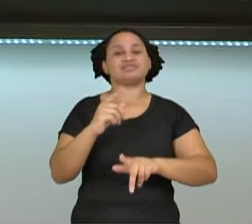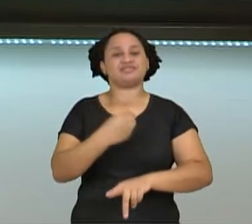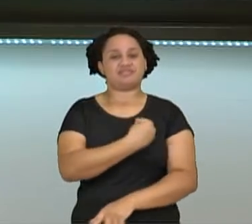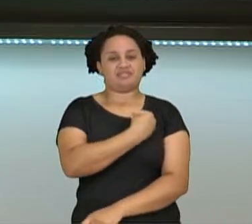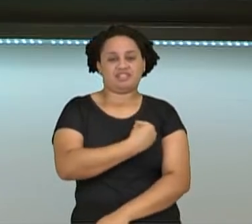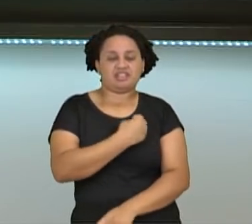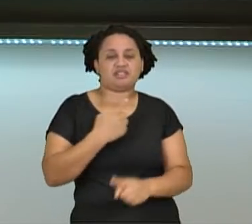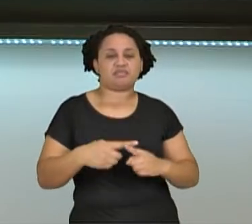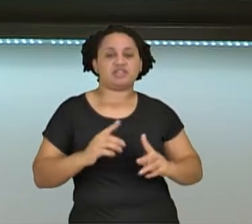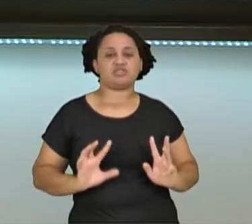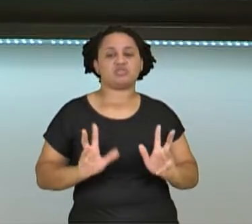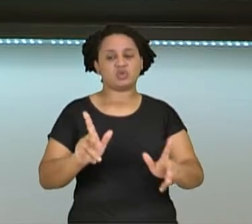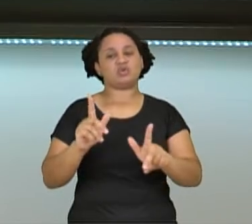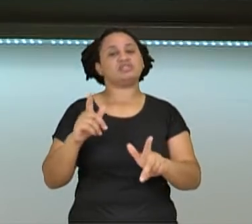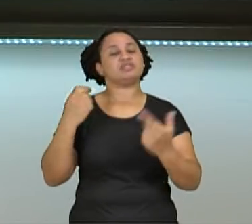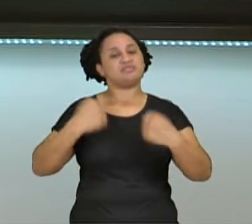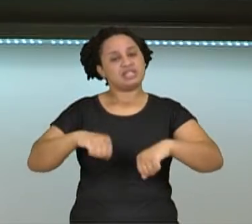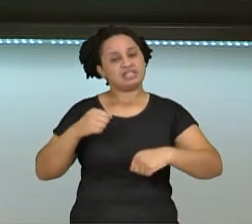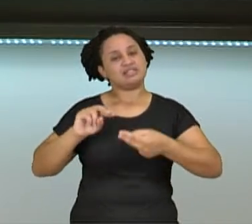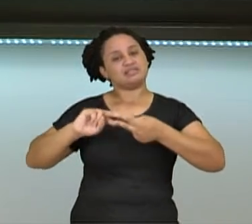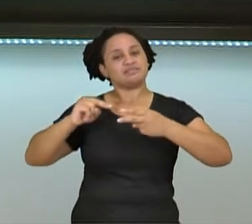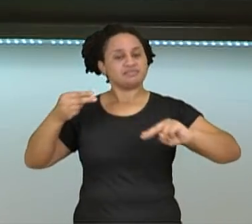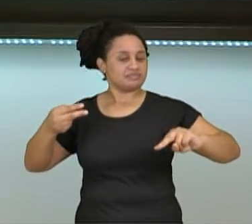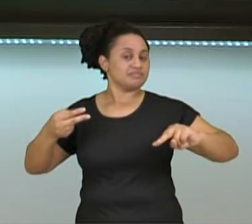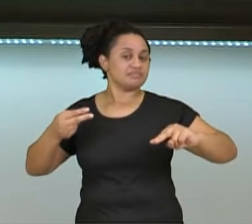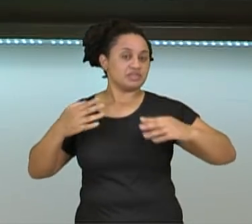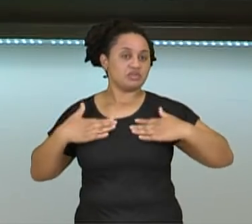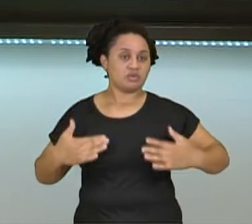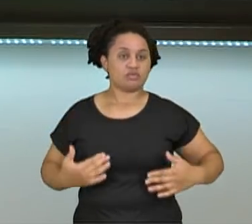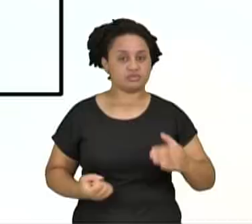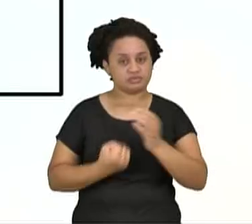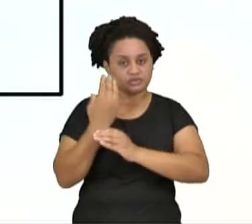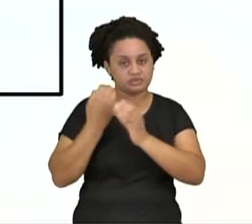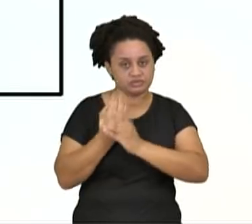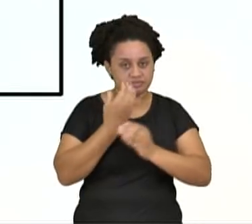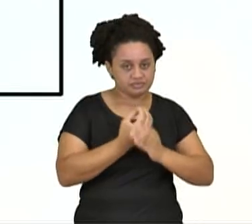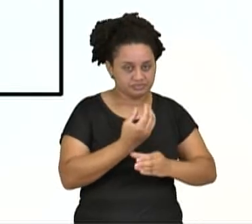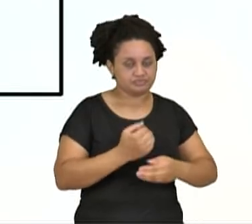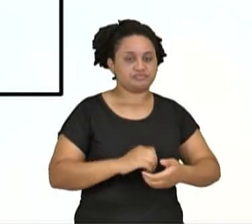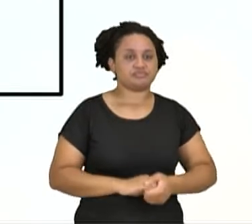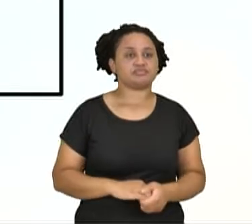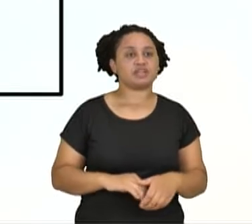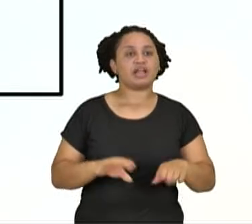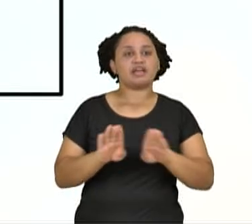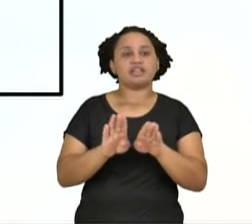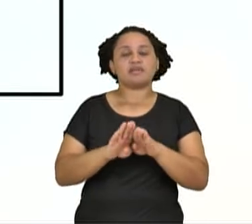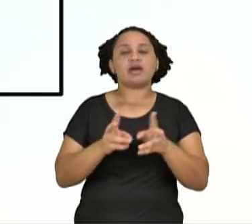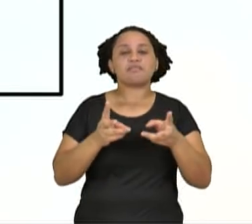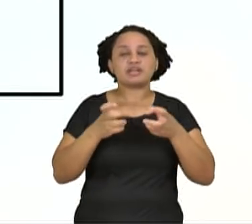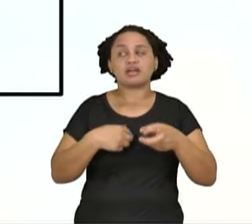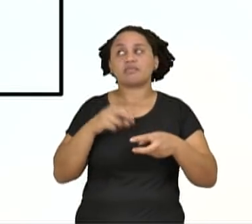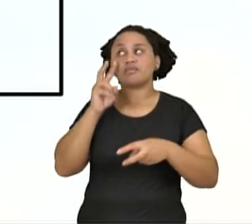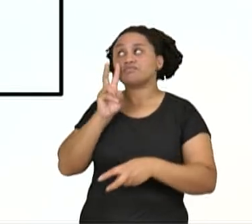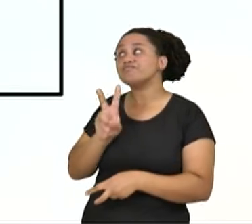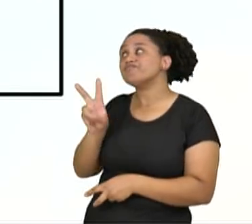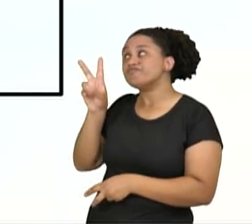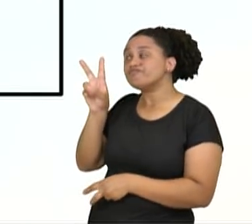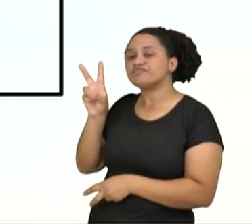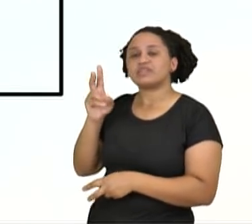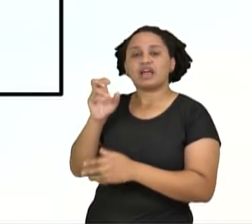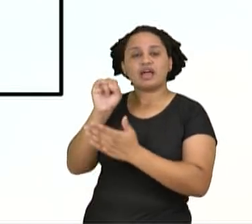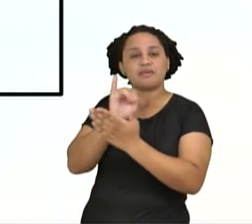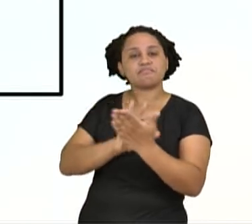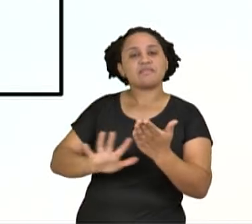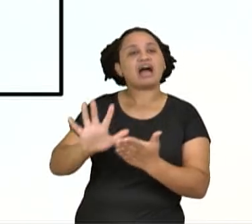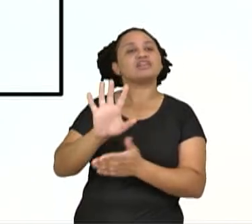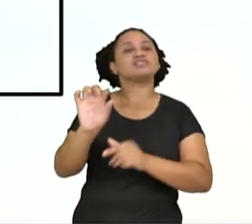das proteínas que o seu organismo produz. Então, gente, olha mais aqui também uma imagem representando isso, né? O nosso DNA como chefe